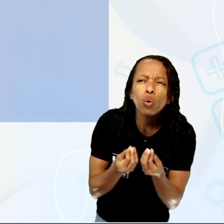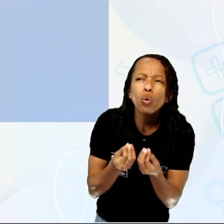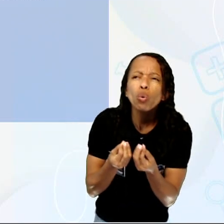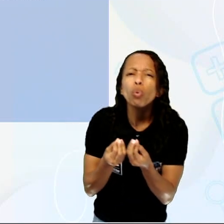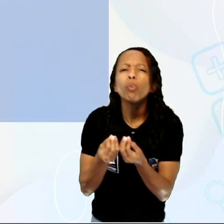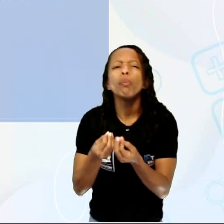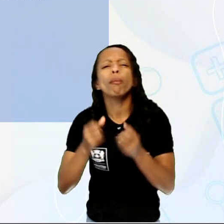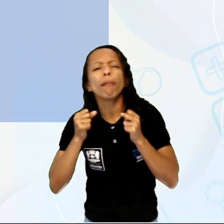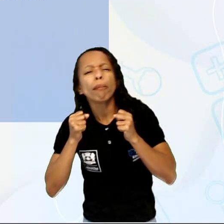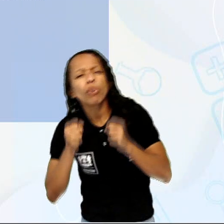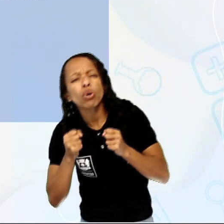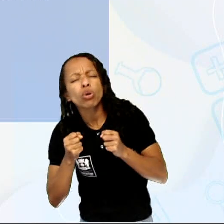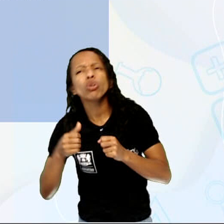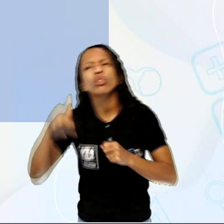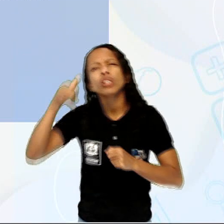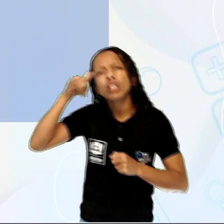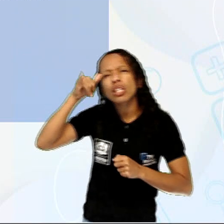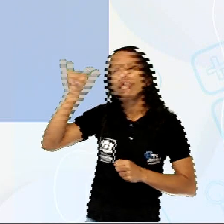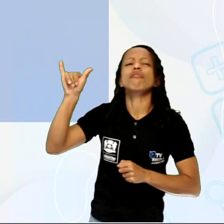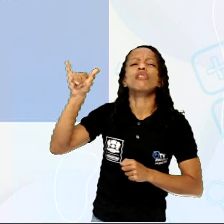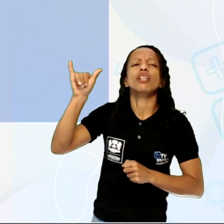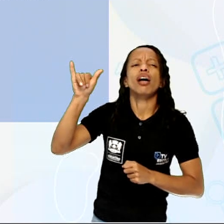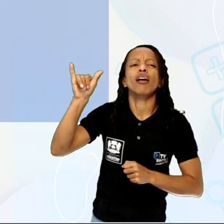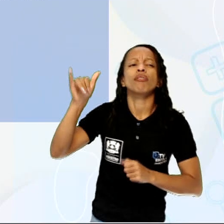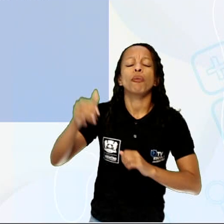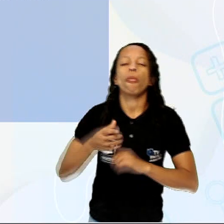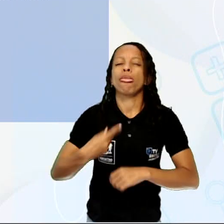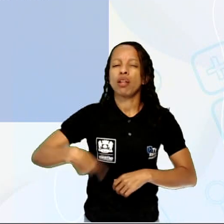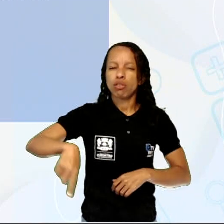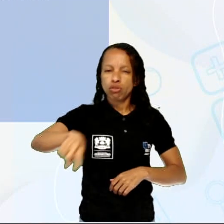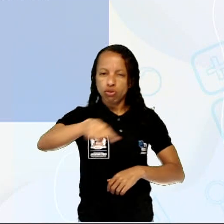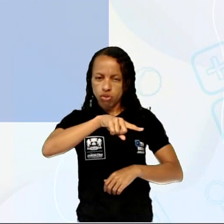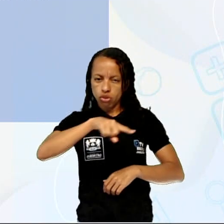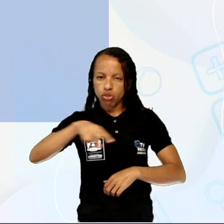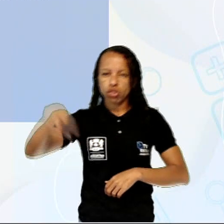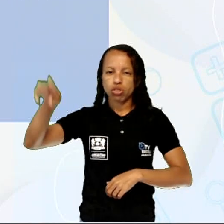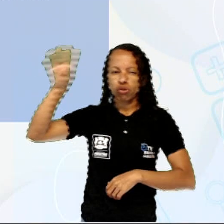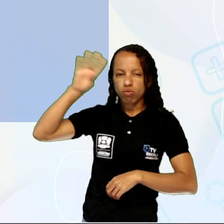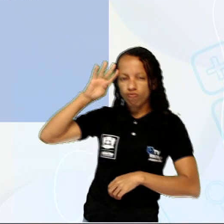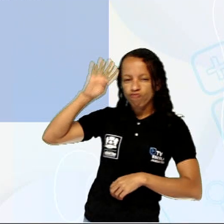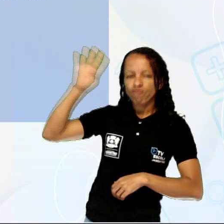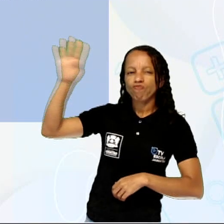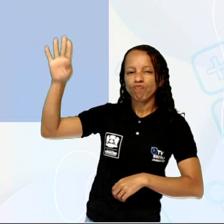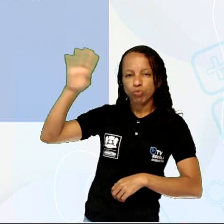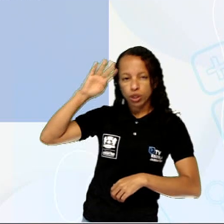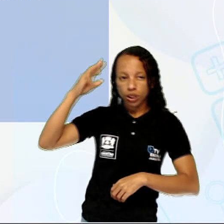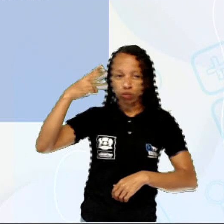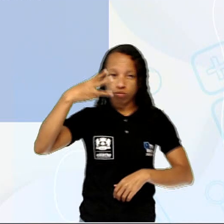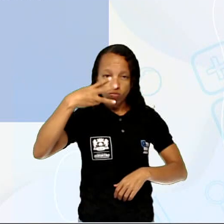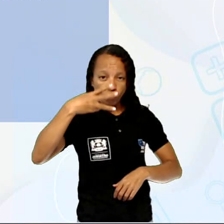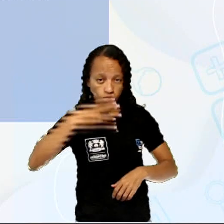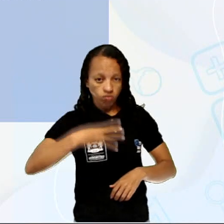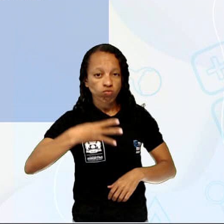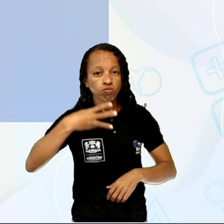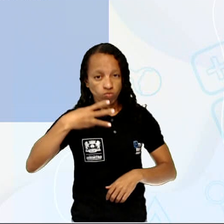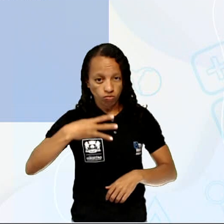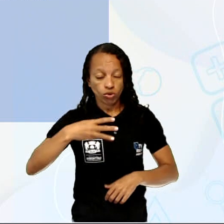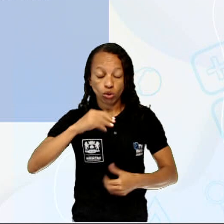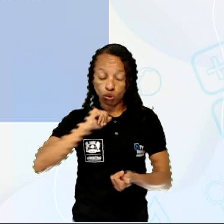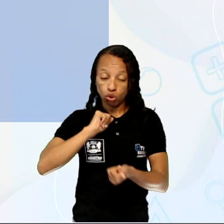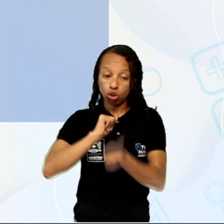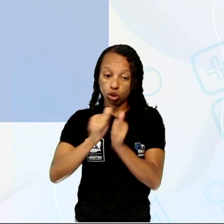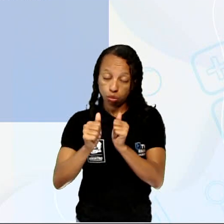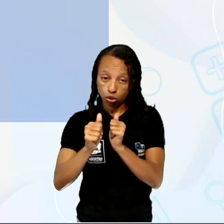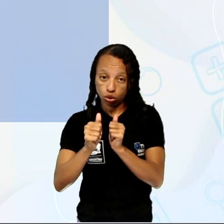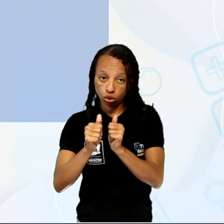prevenido que aquela lesão ocorresse? Então, vocês vão pensar nesses 3 fatores para o esporte e para